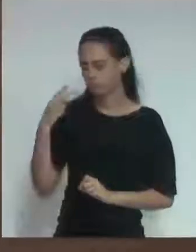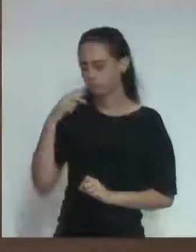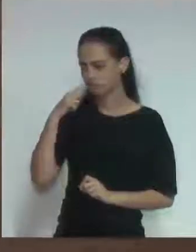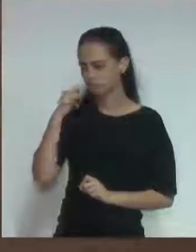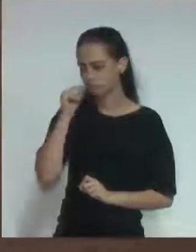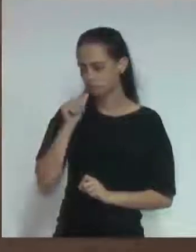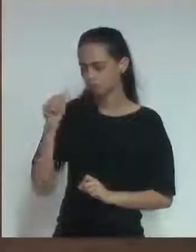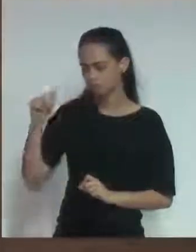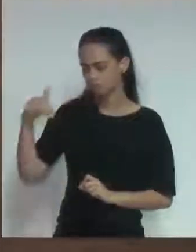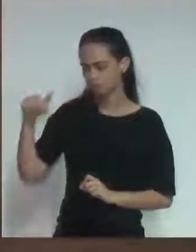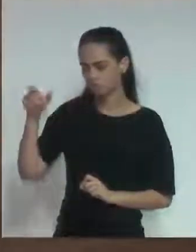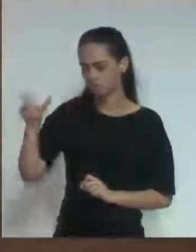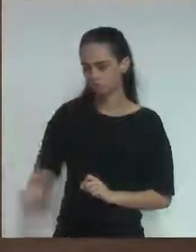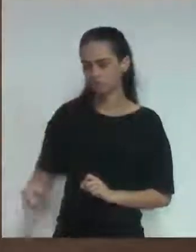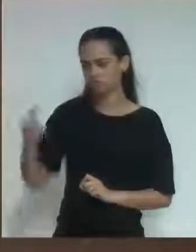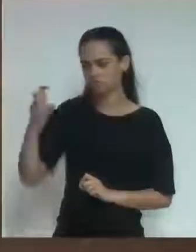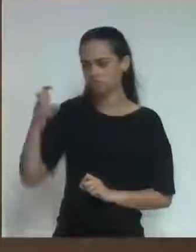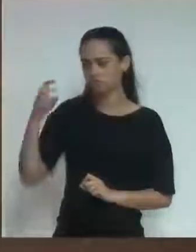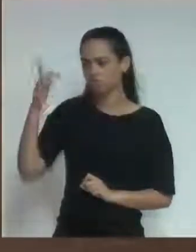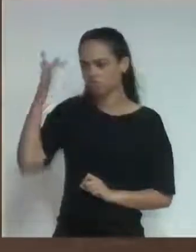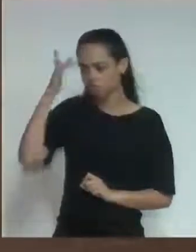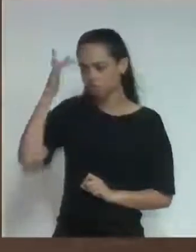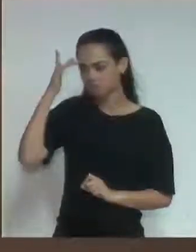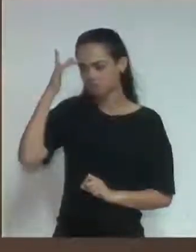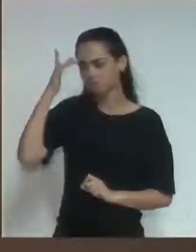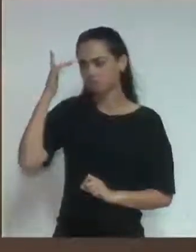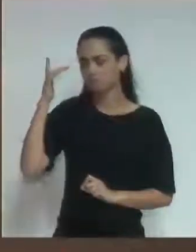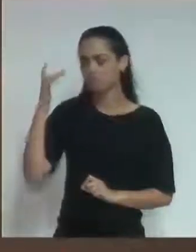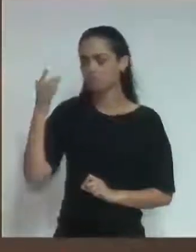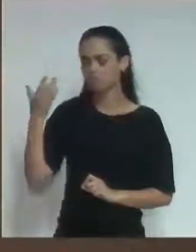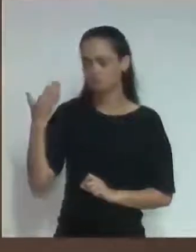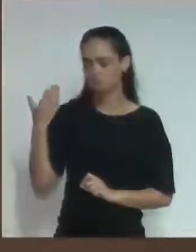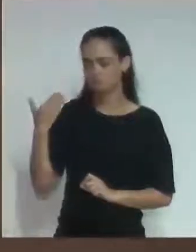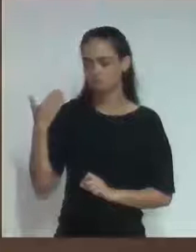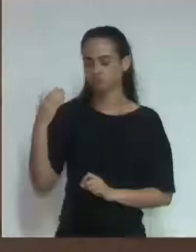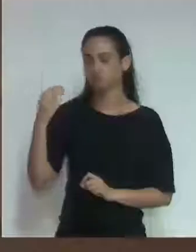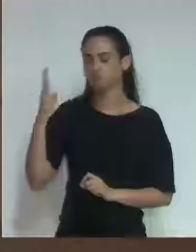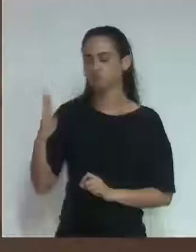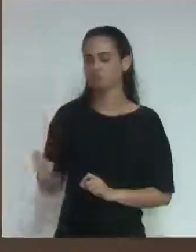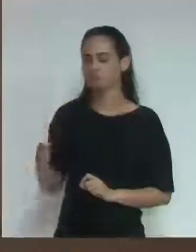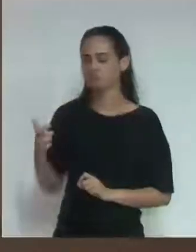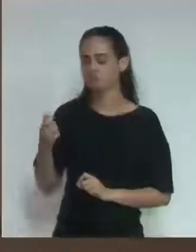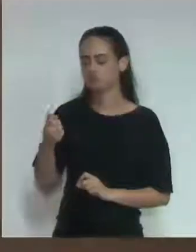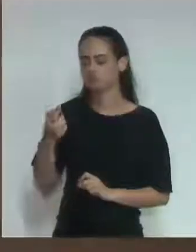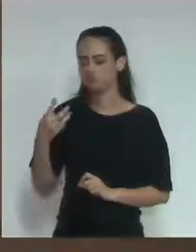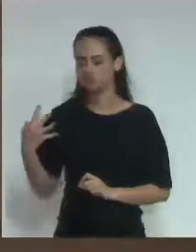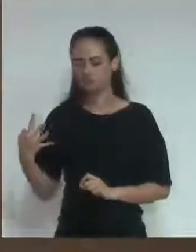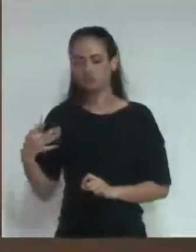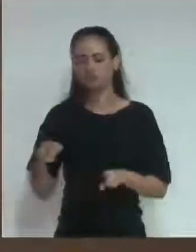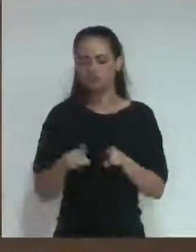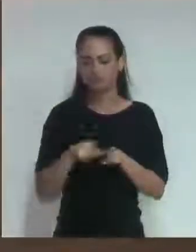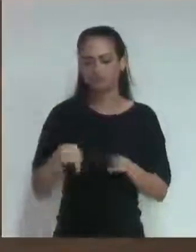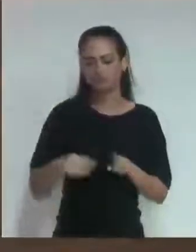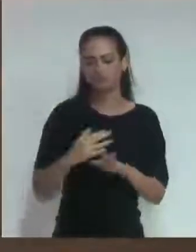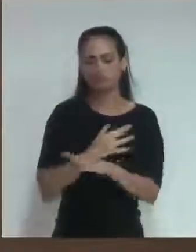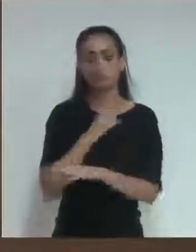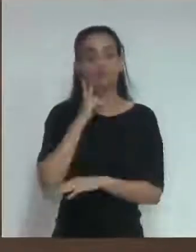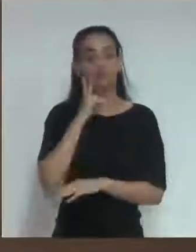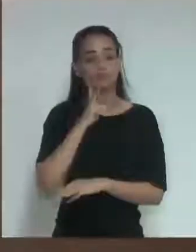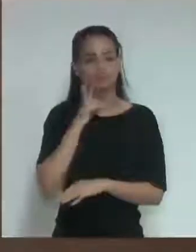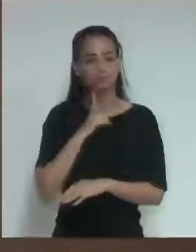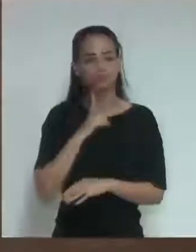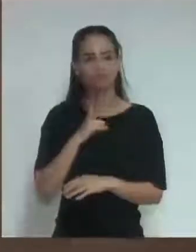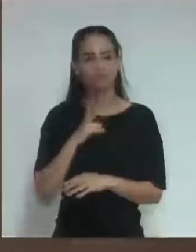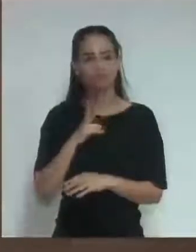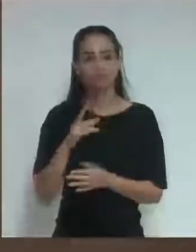muito sensata, uma realidade no país até 2013, na cidade, inclusive, né, com a arrecadação